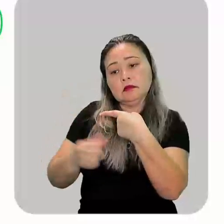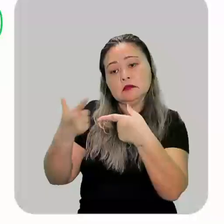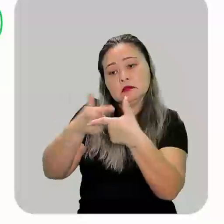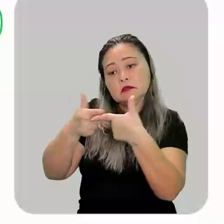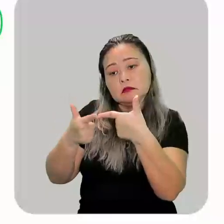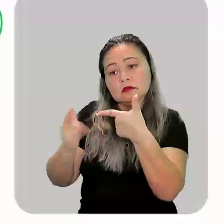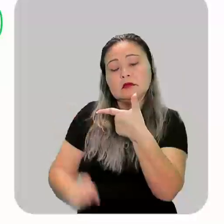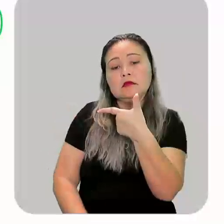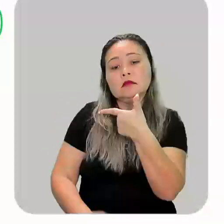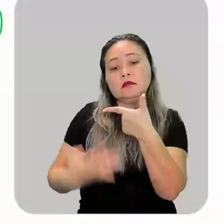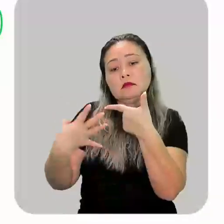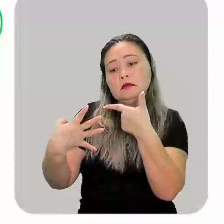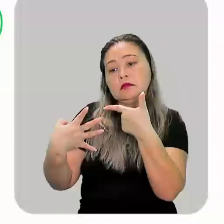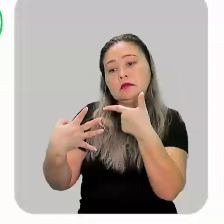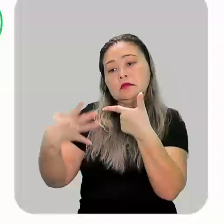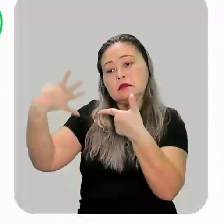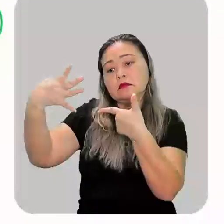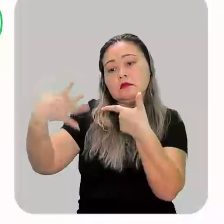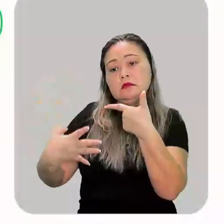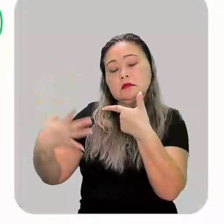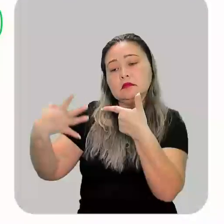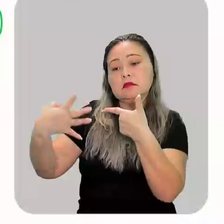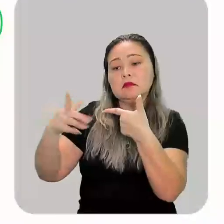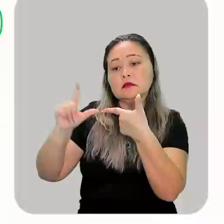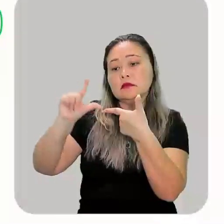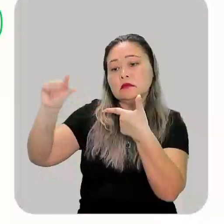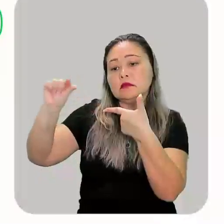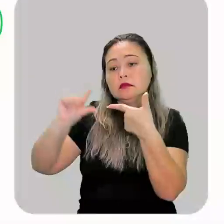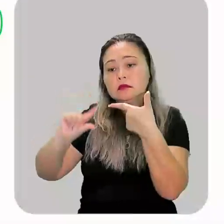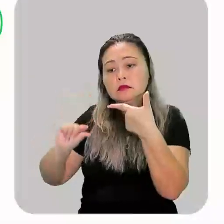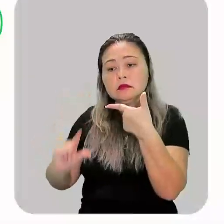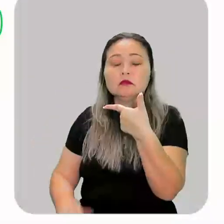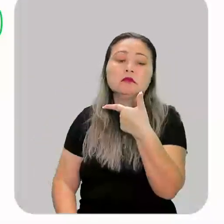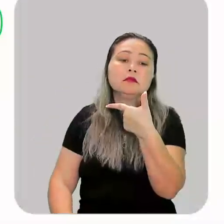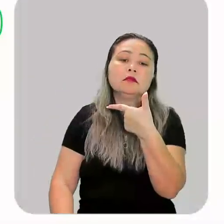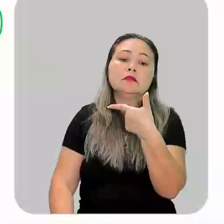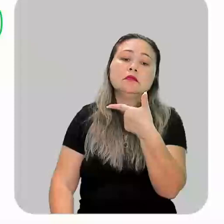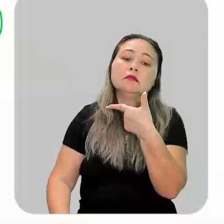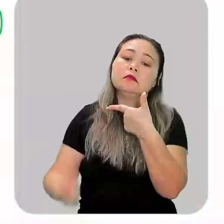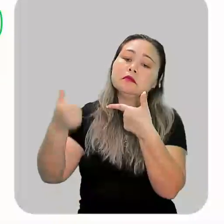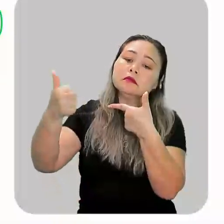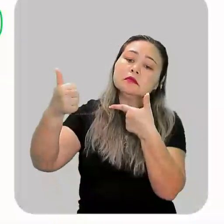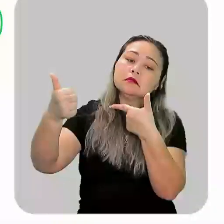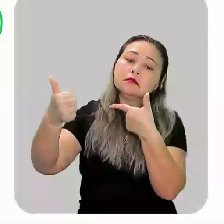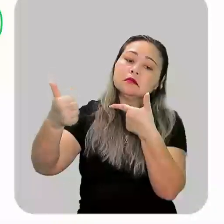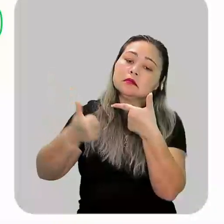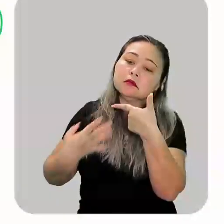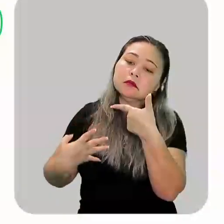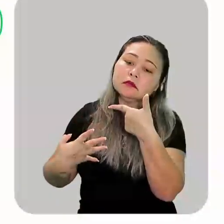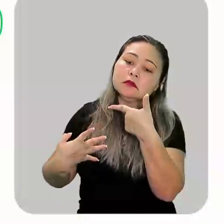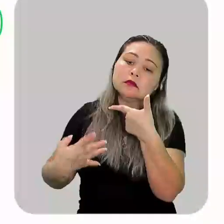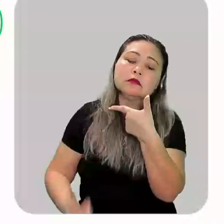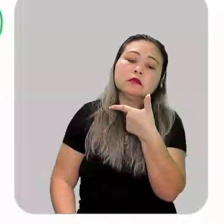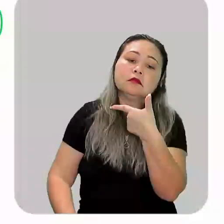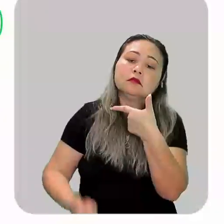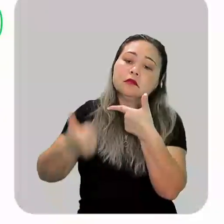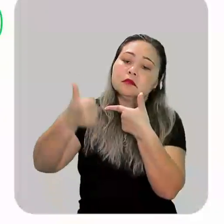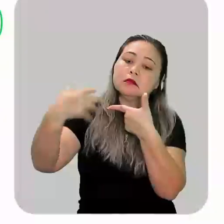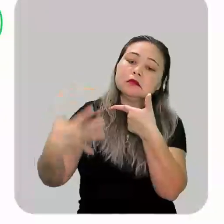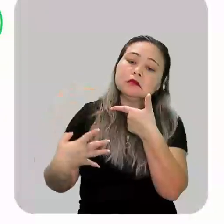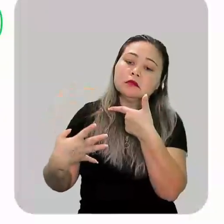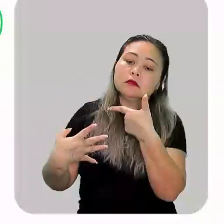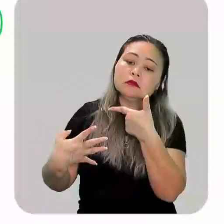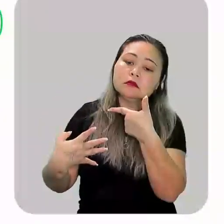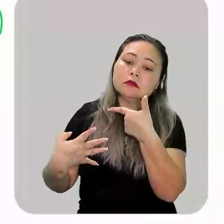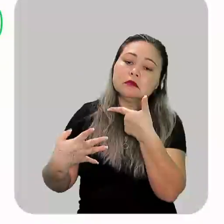dividir por 4, né? Dividindo por 4, como é que a gente vai ficar? Com 1 sobre 4. 1/4 é o quê,